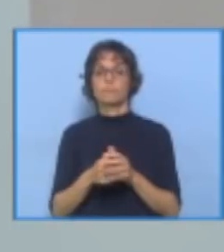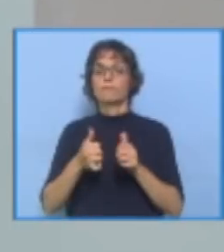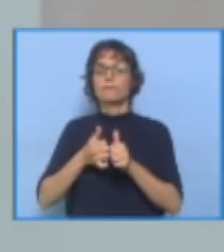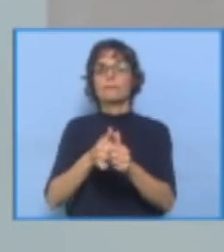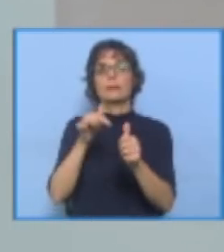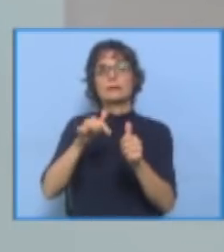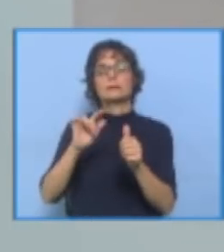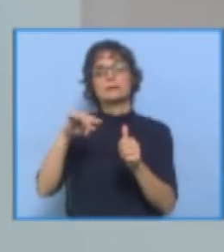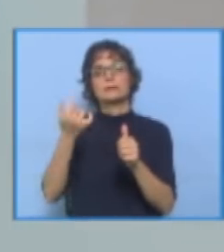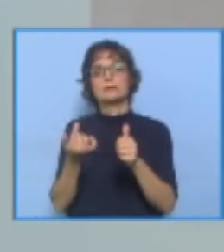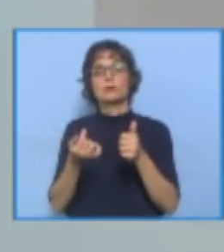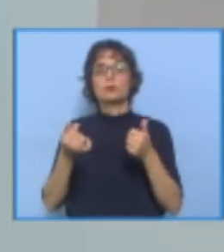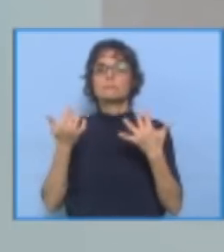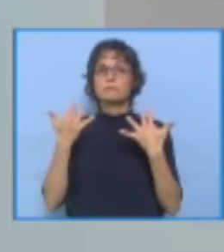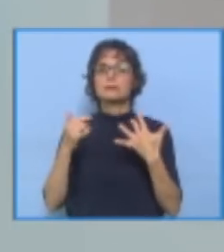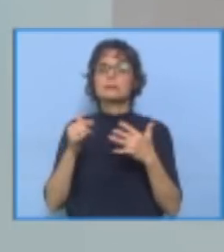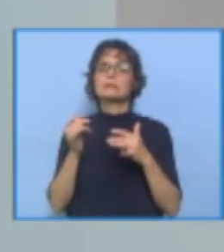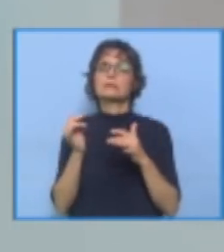Acompanhe estas e outras notícias em